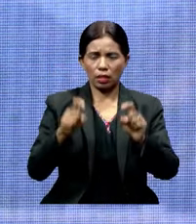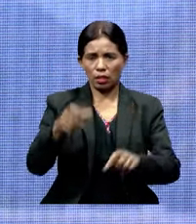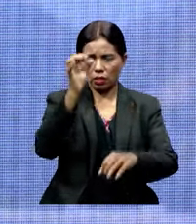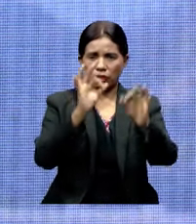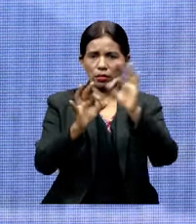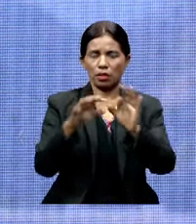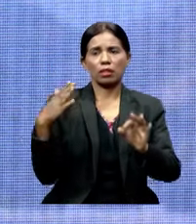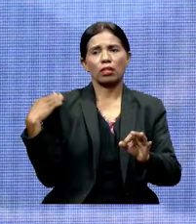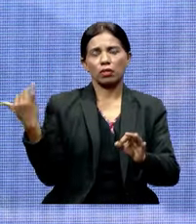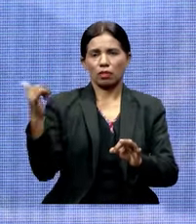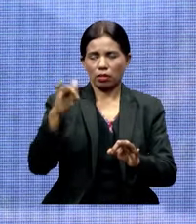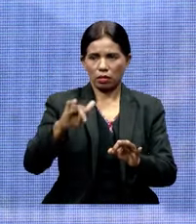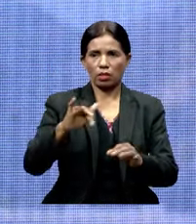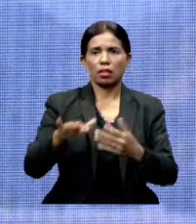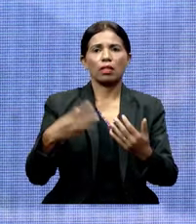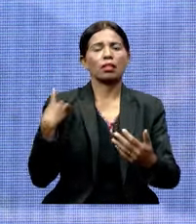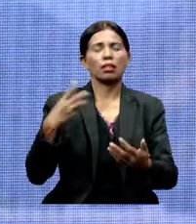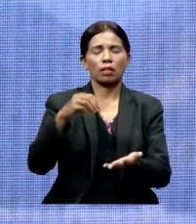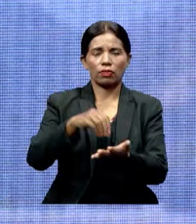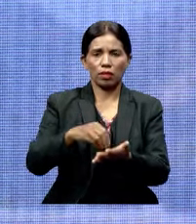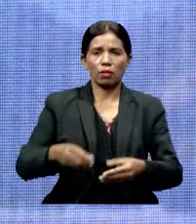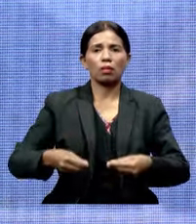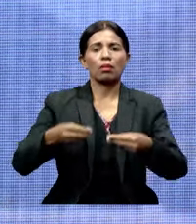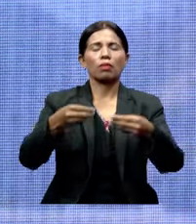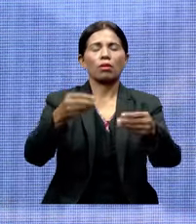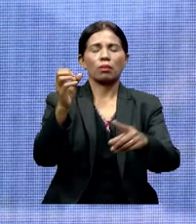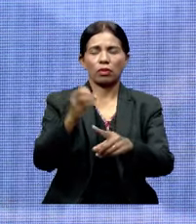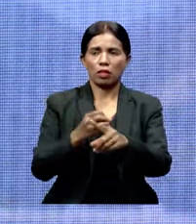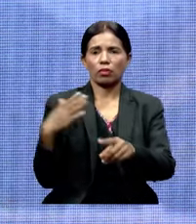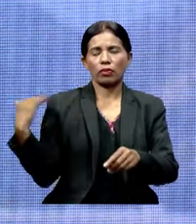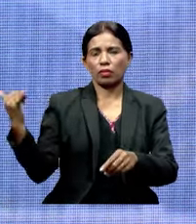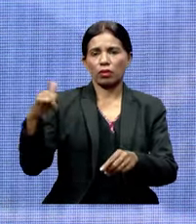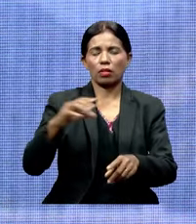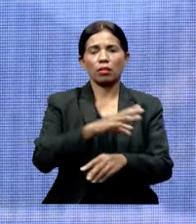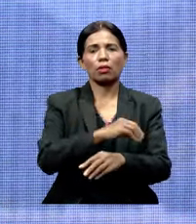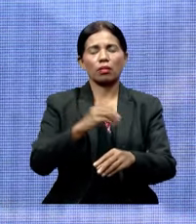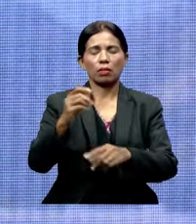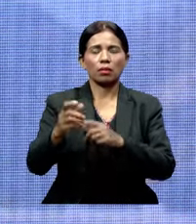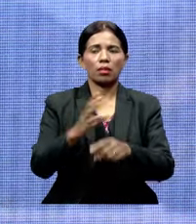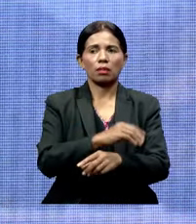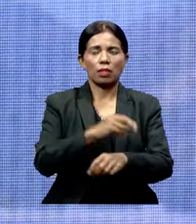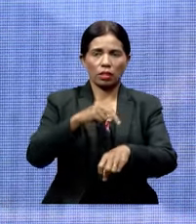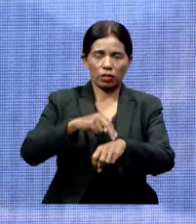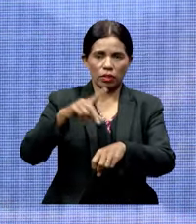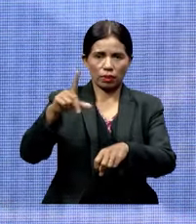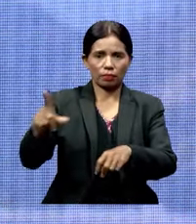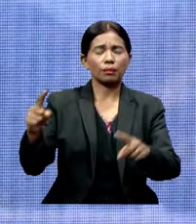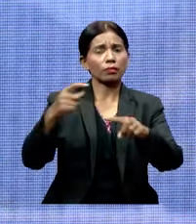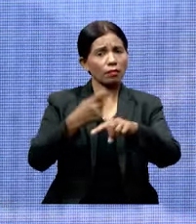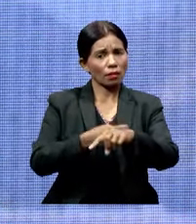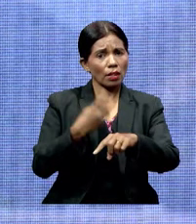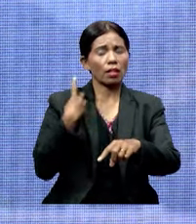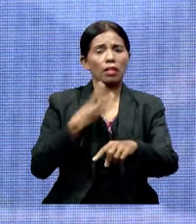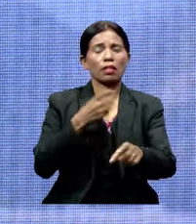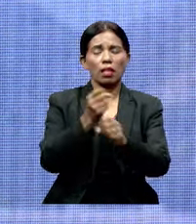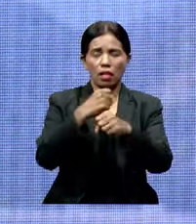itania juventude. Ita tenki kria oportunidade ba joven sira. Liu iha setores produtivus nasionais. Tona tempo atu ita lansa